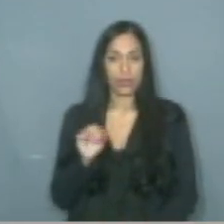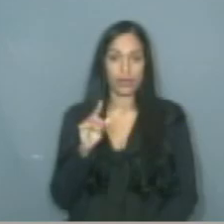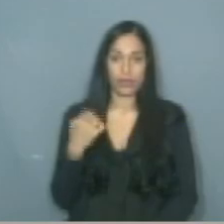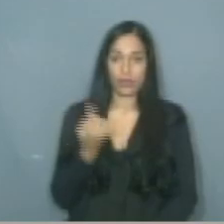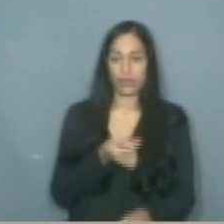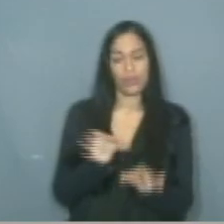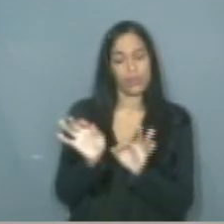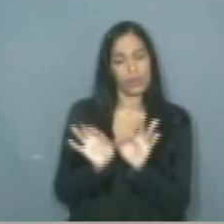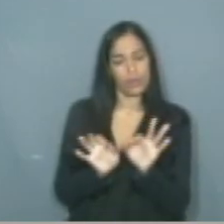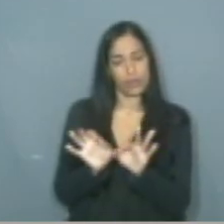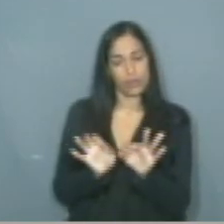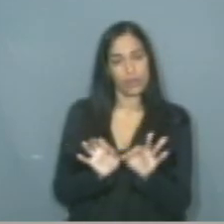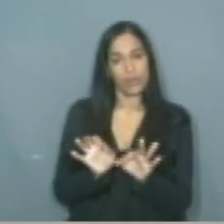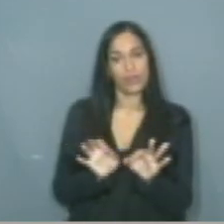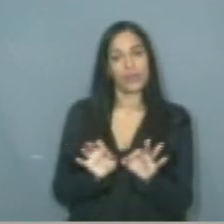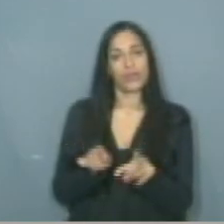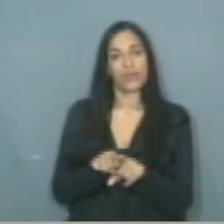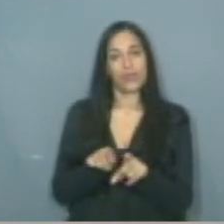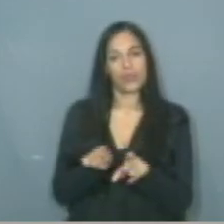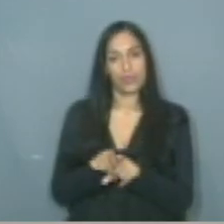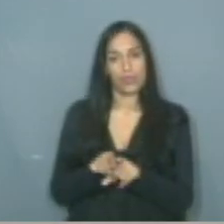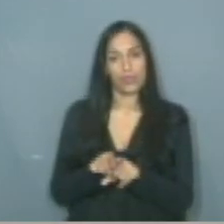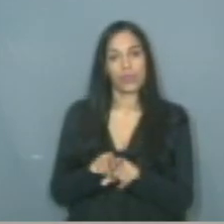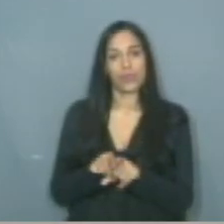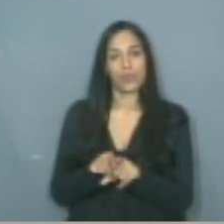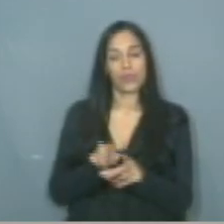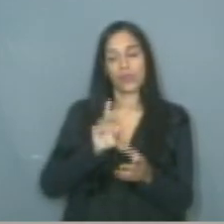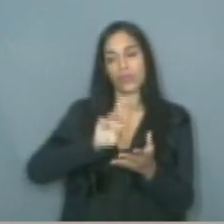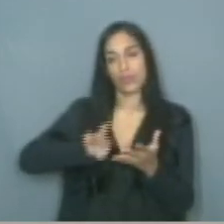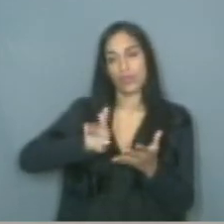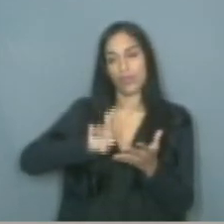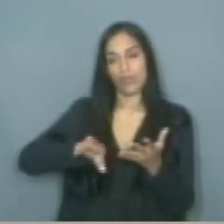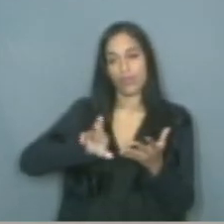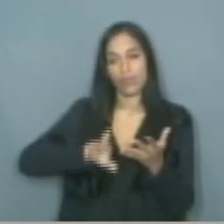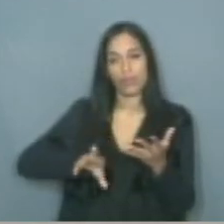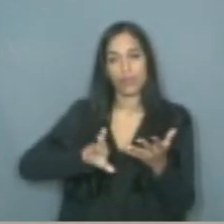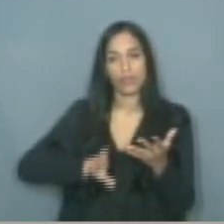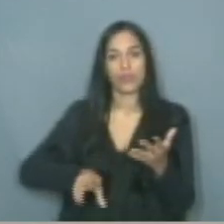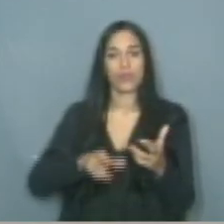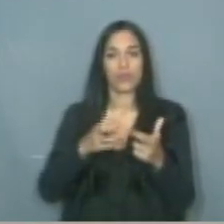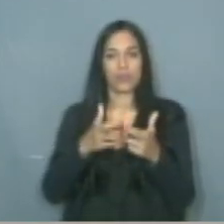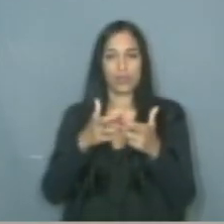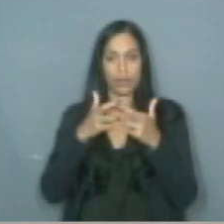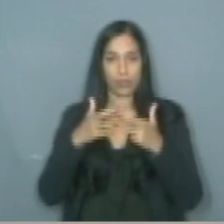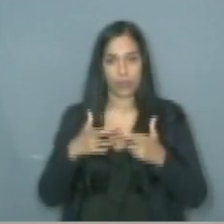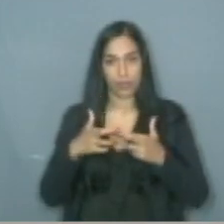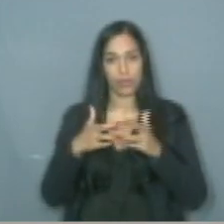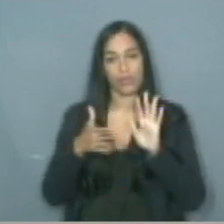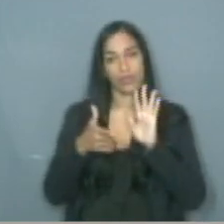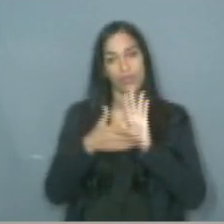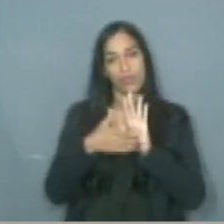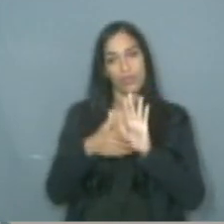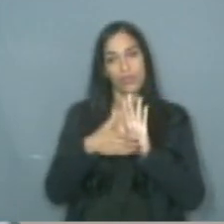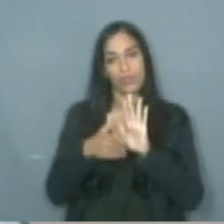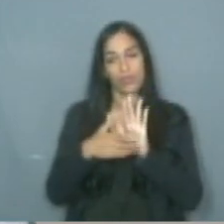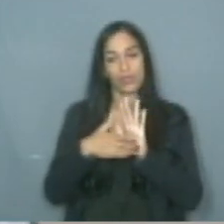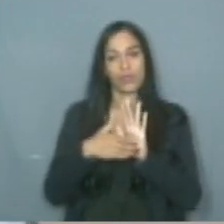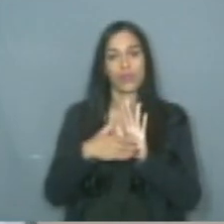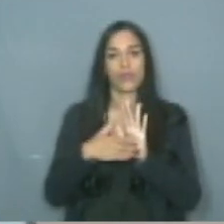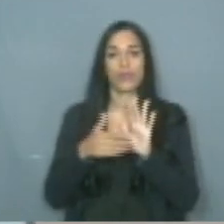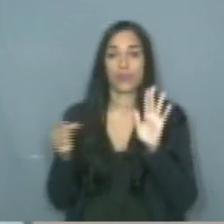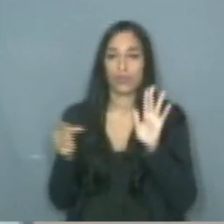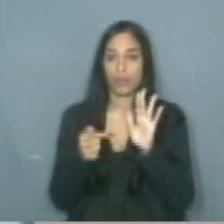preparava e organizava também uma série de requerimentos, de proposições